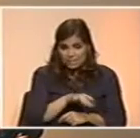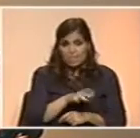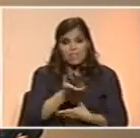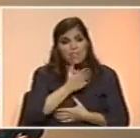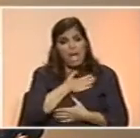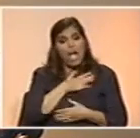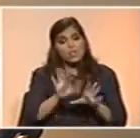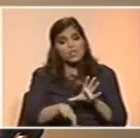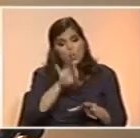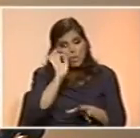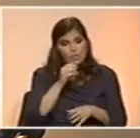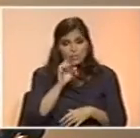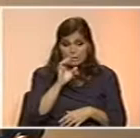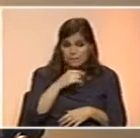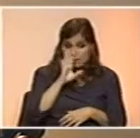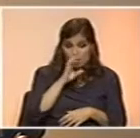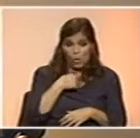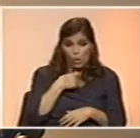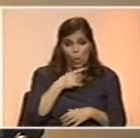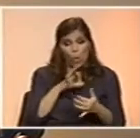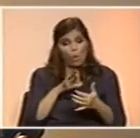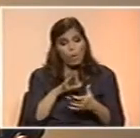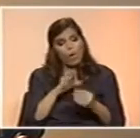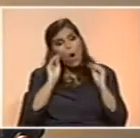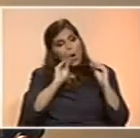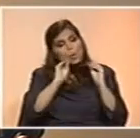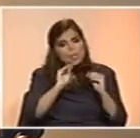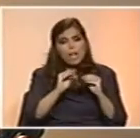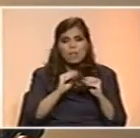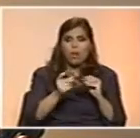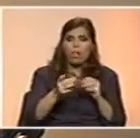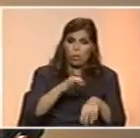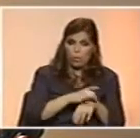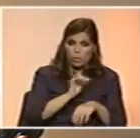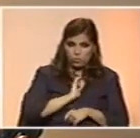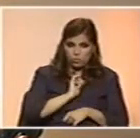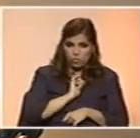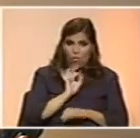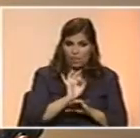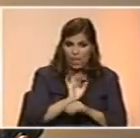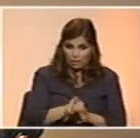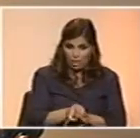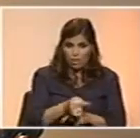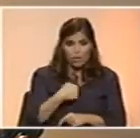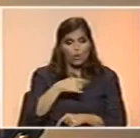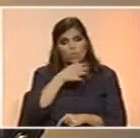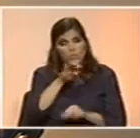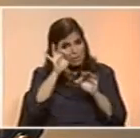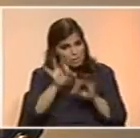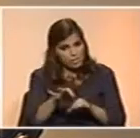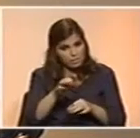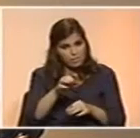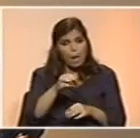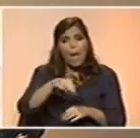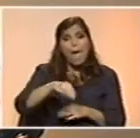dessem a escolher e eu tivesse que aconselhar aos meus pacientes uma dieta, tenho que confessar que aconselharia a dieta